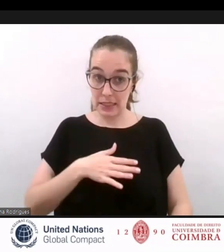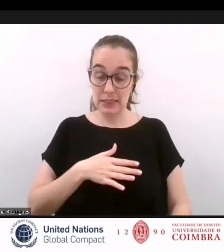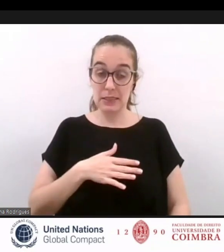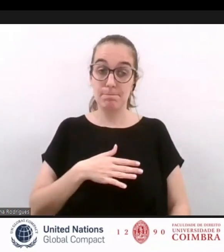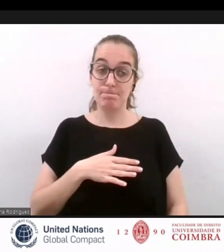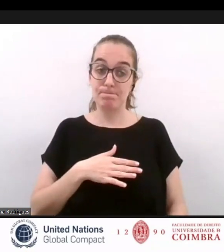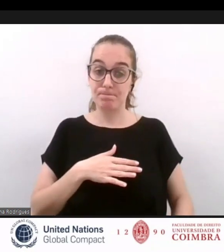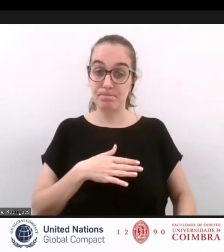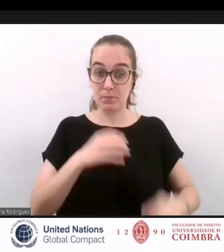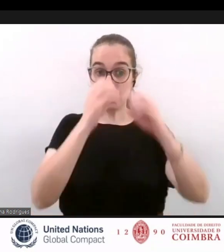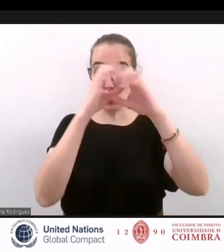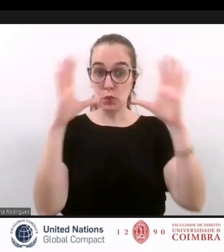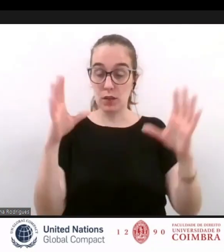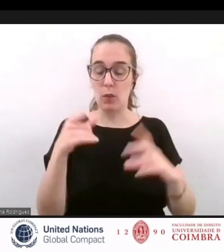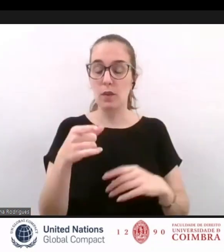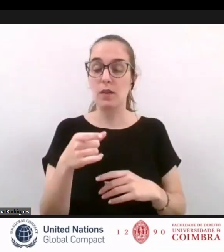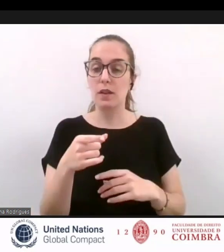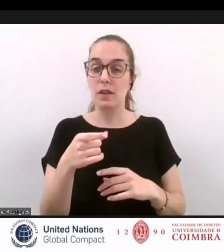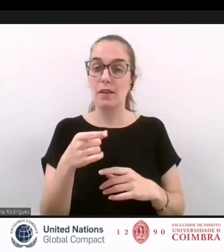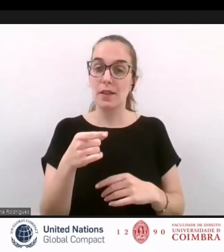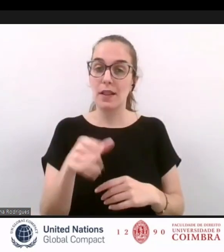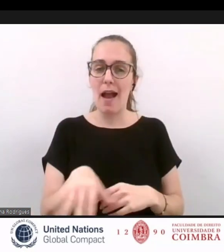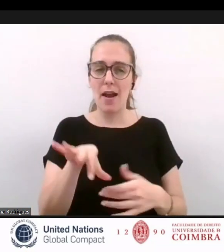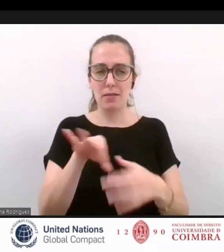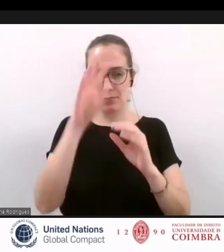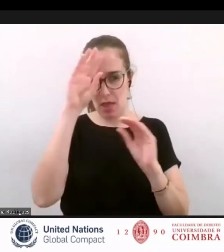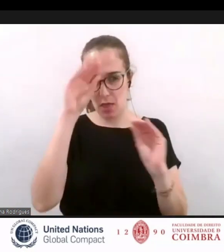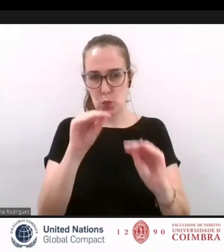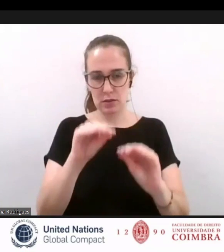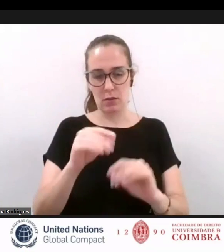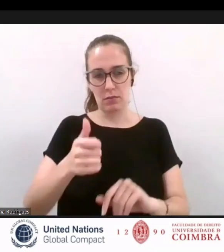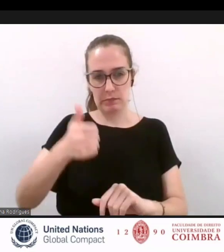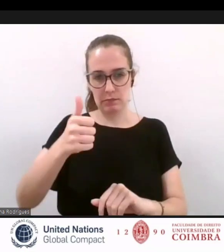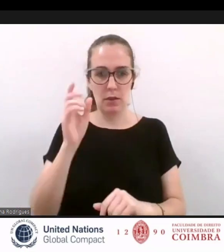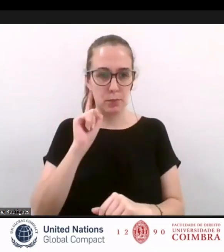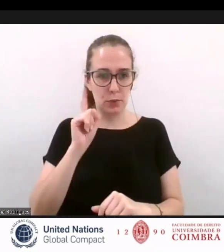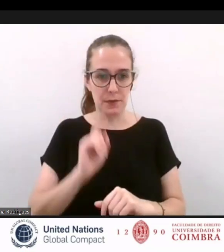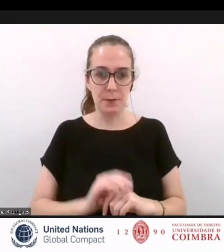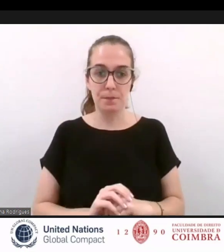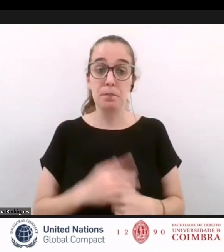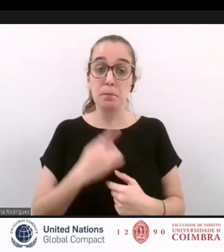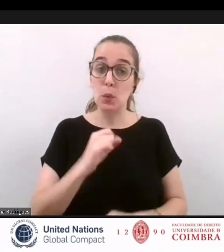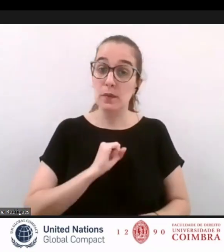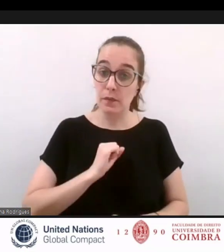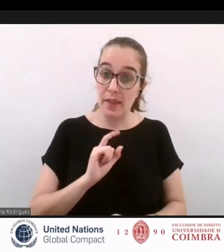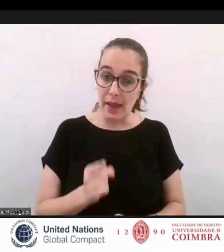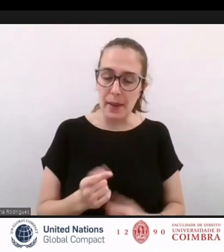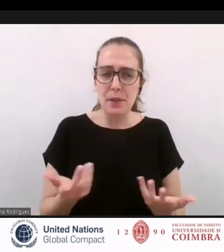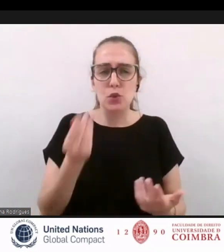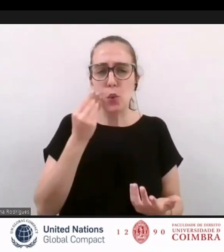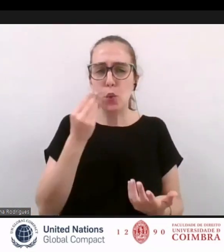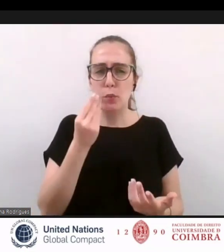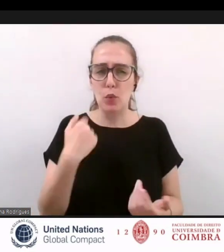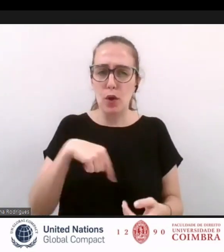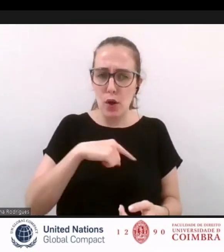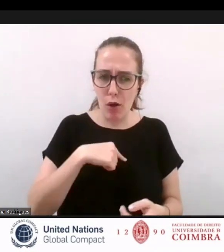na sua conclusão, esta dimensão da educação. E daí que a minha pergunta seria, mas como é que nós podemos